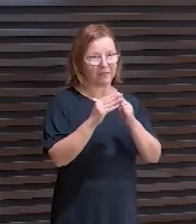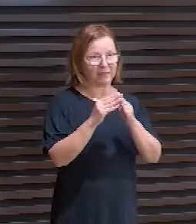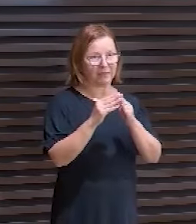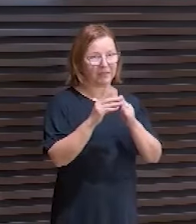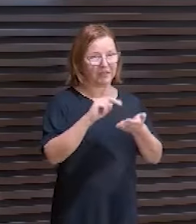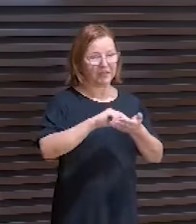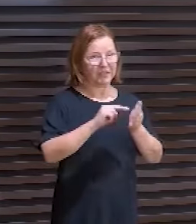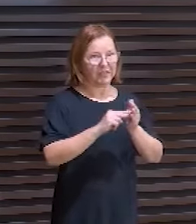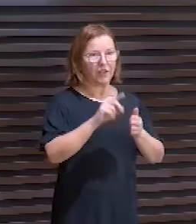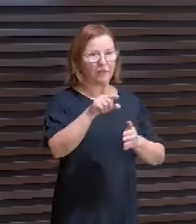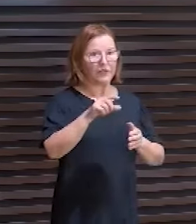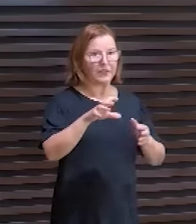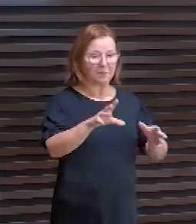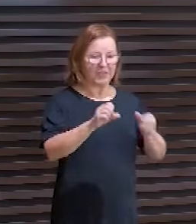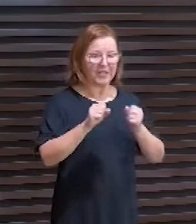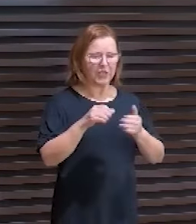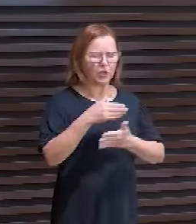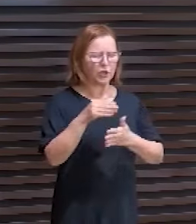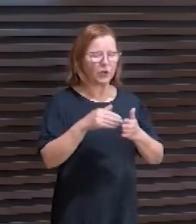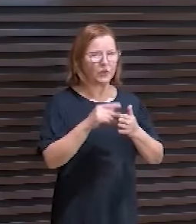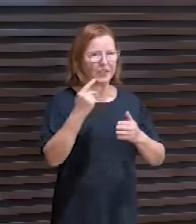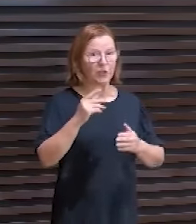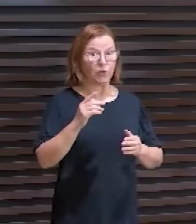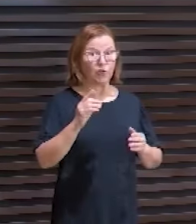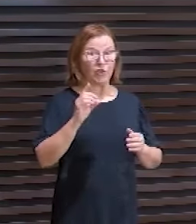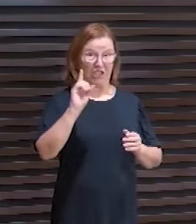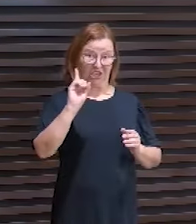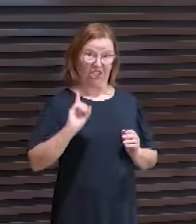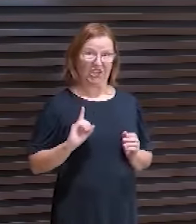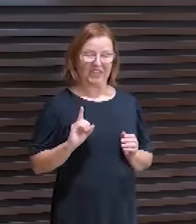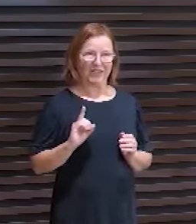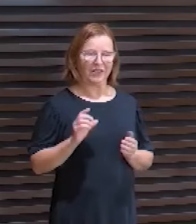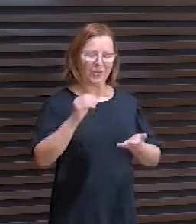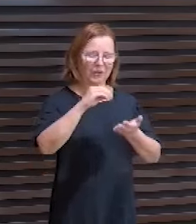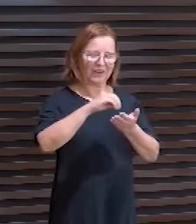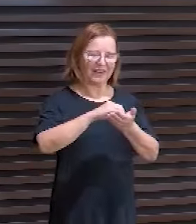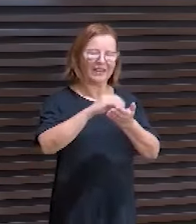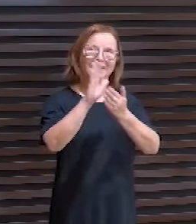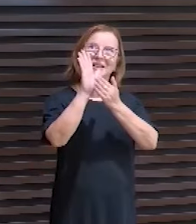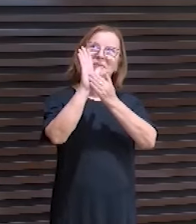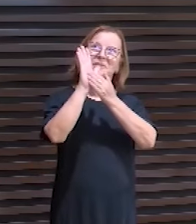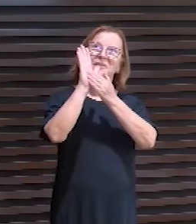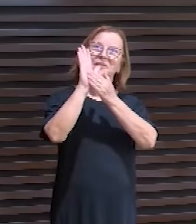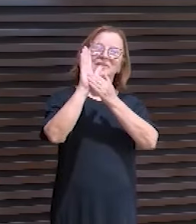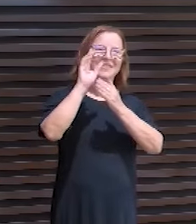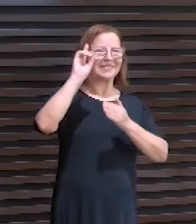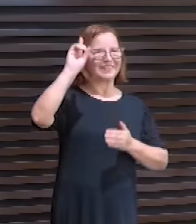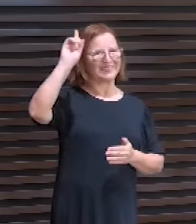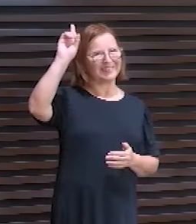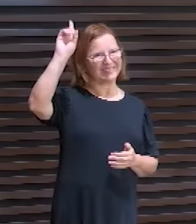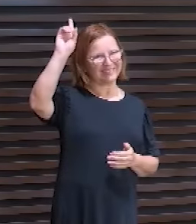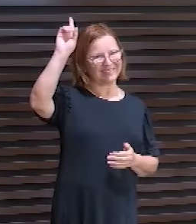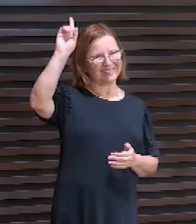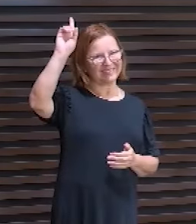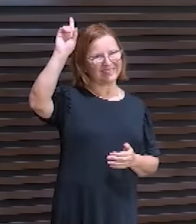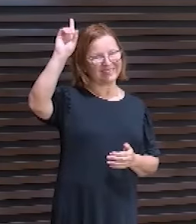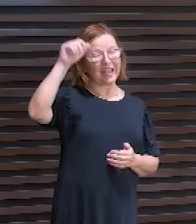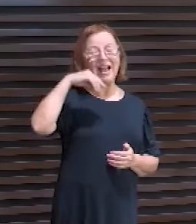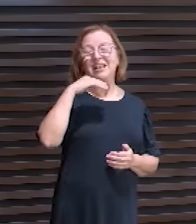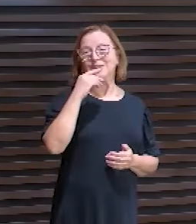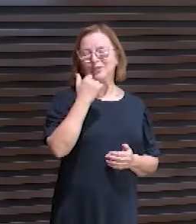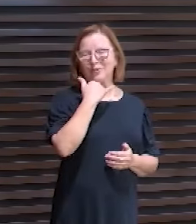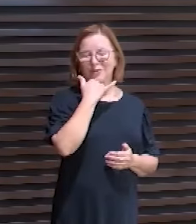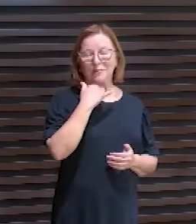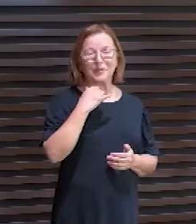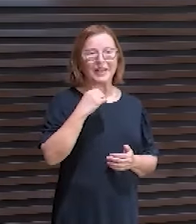direitos e colocar nas mãos daquele que tá te ofendendo